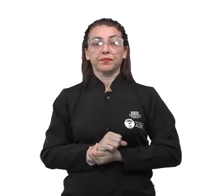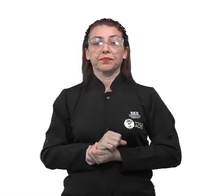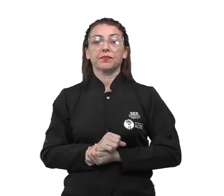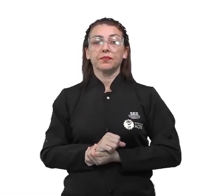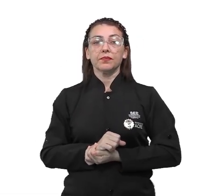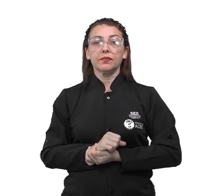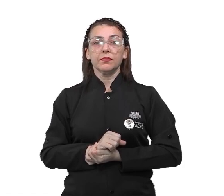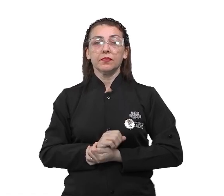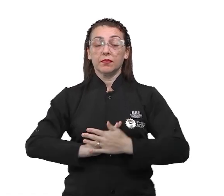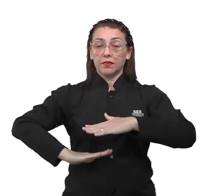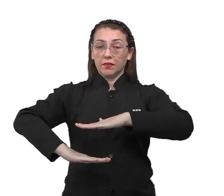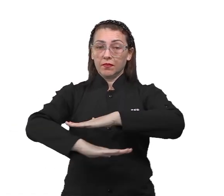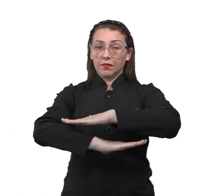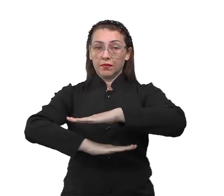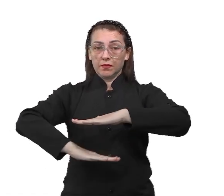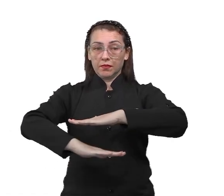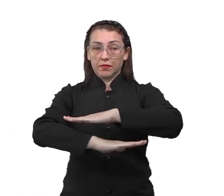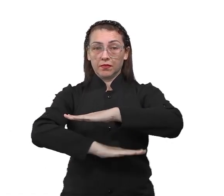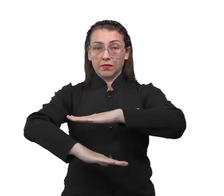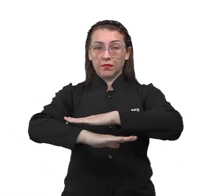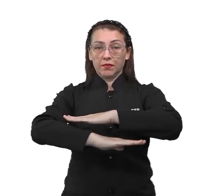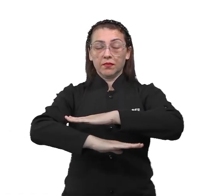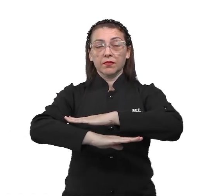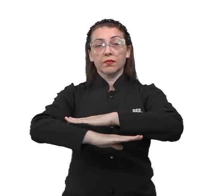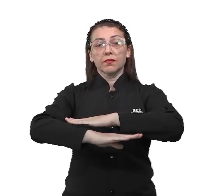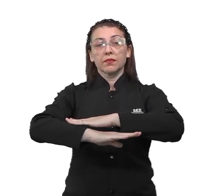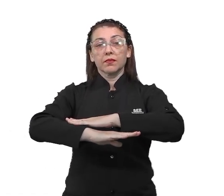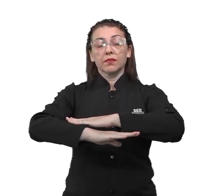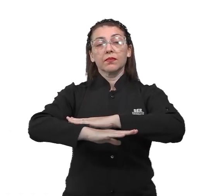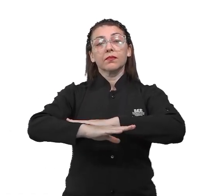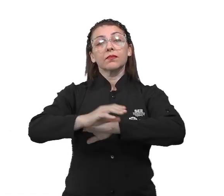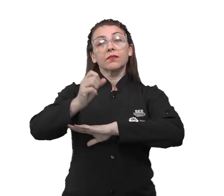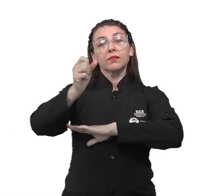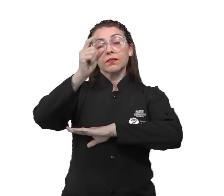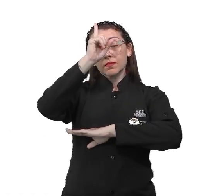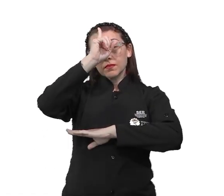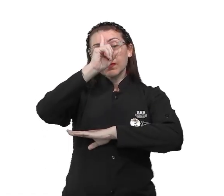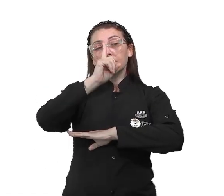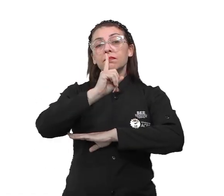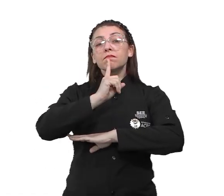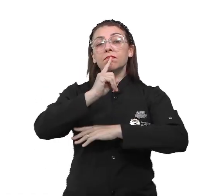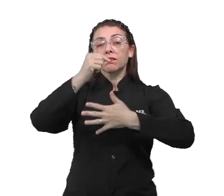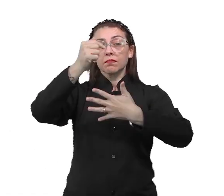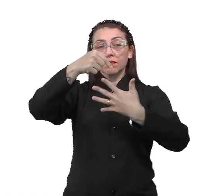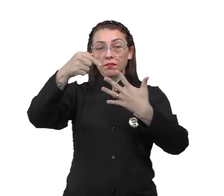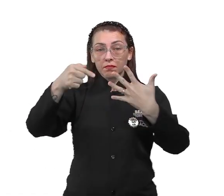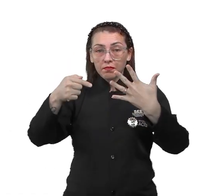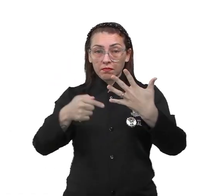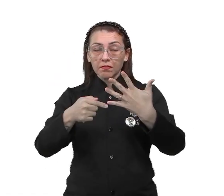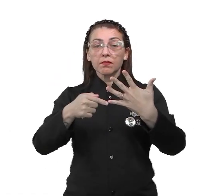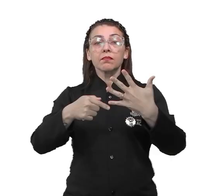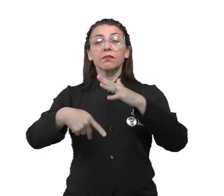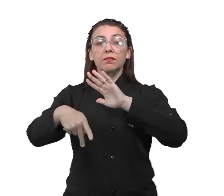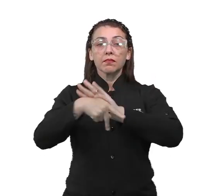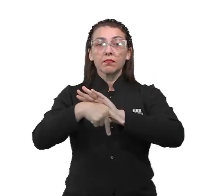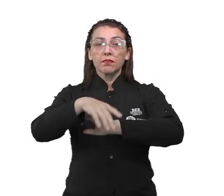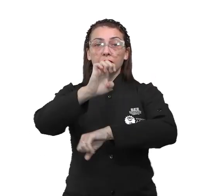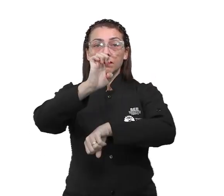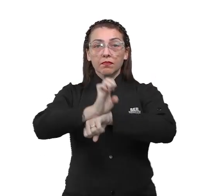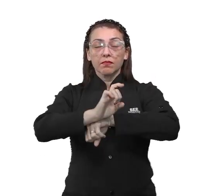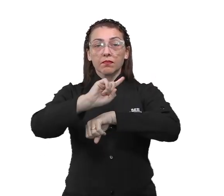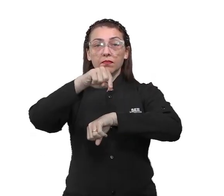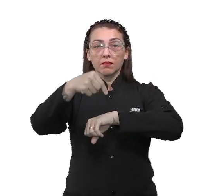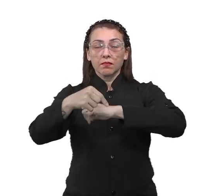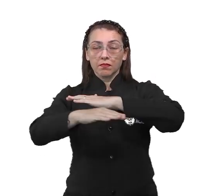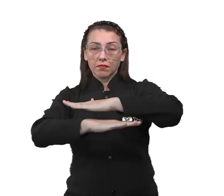inferior vocês têm aí em amarelo os elementos constitutivos do Estado e em seguida,